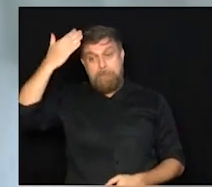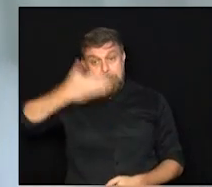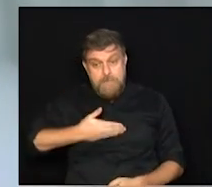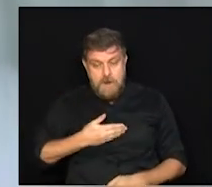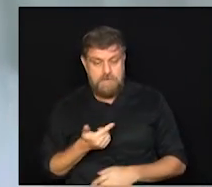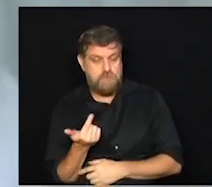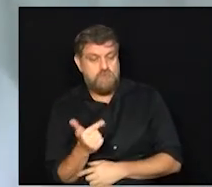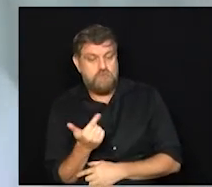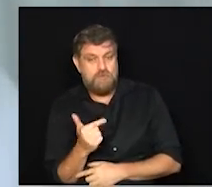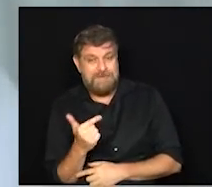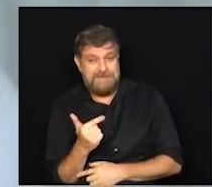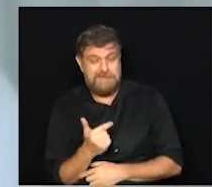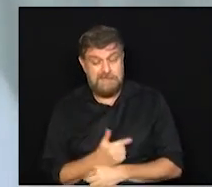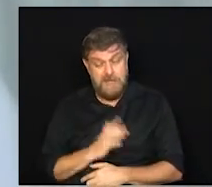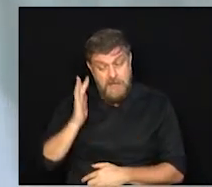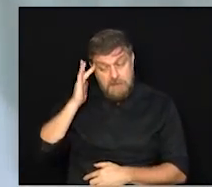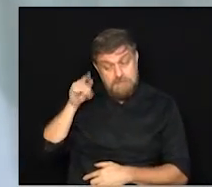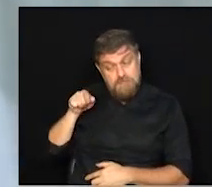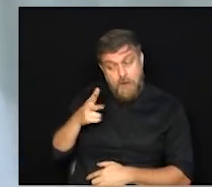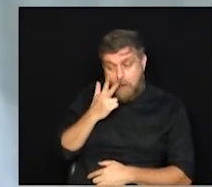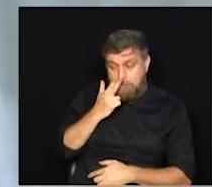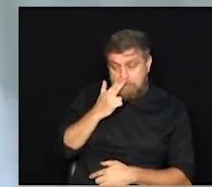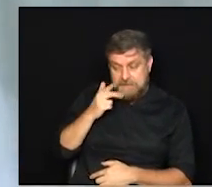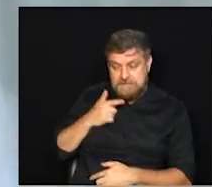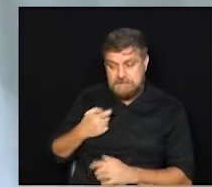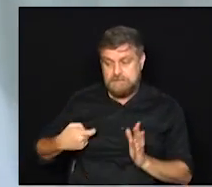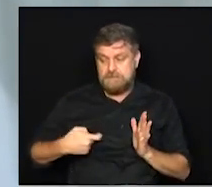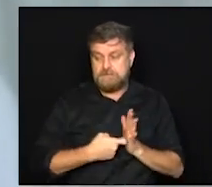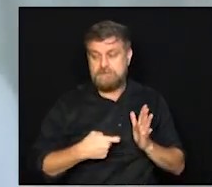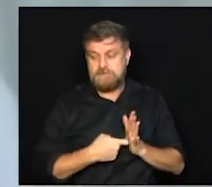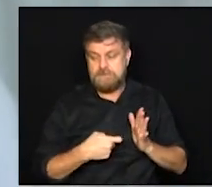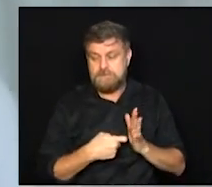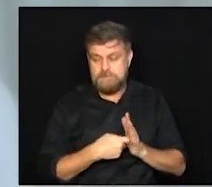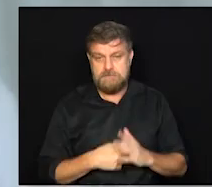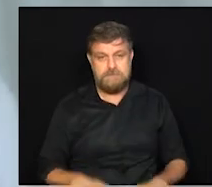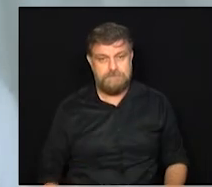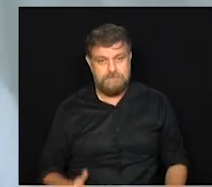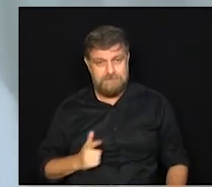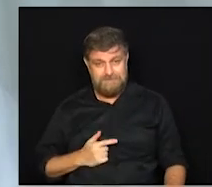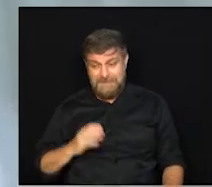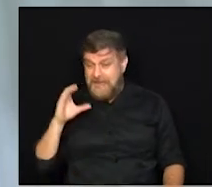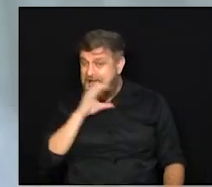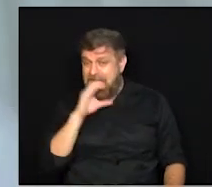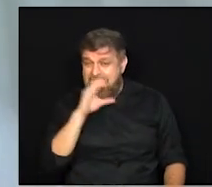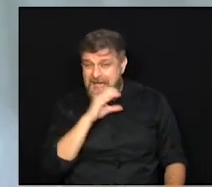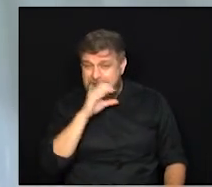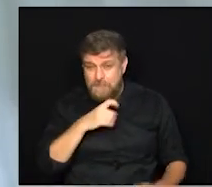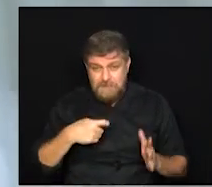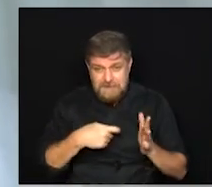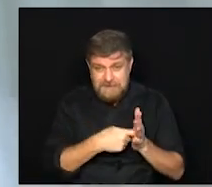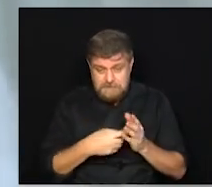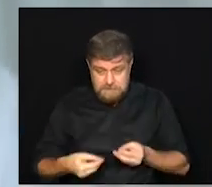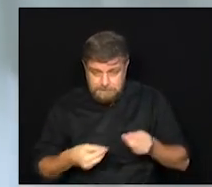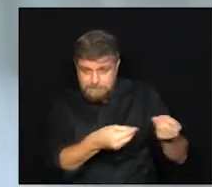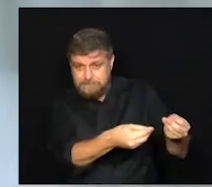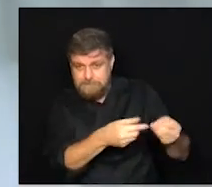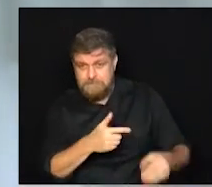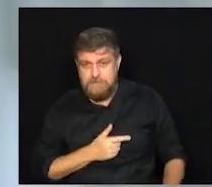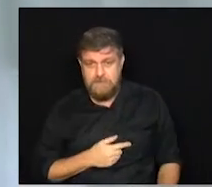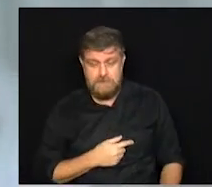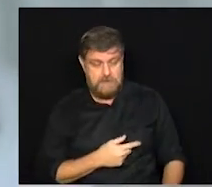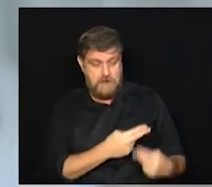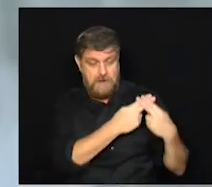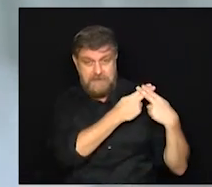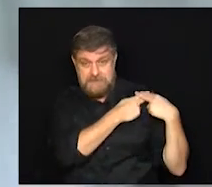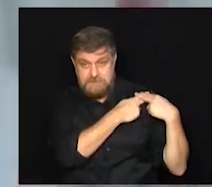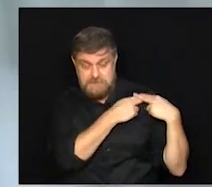das coisas, mas tendo indícios, a gente tem que sim fazer a denúncia, e claro, quanto mais rápido essa denúncia chegar e a autoridade